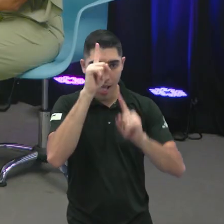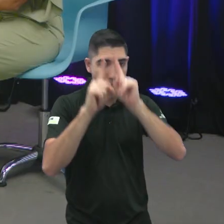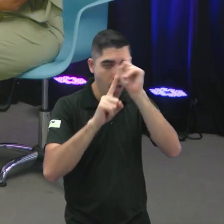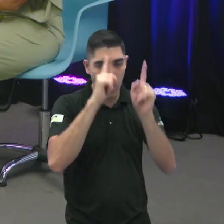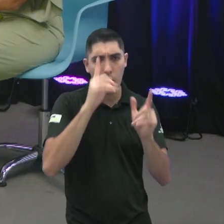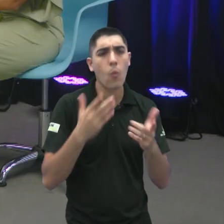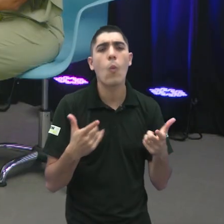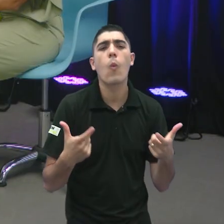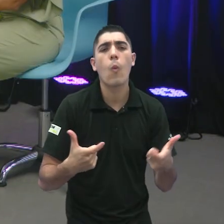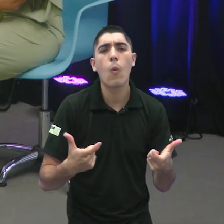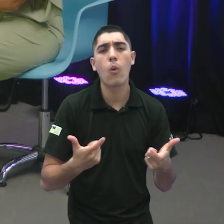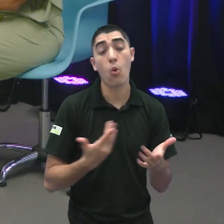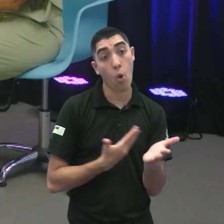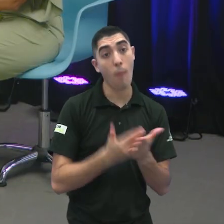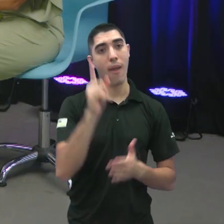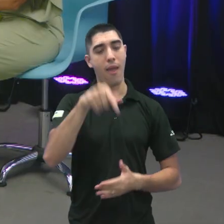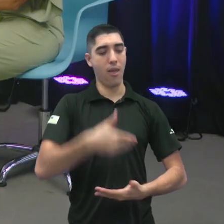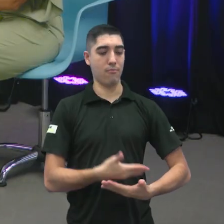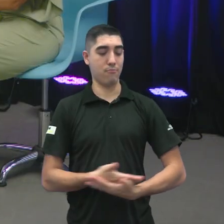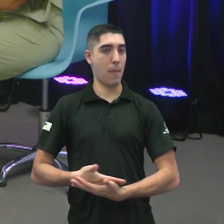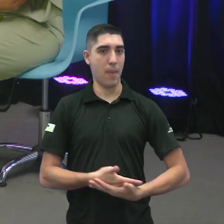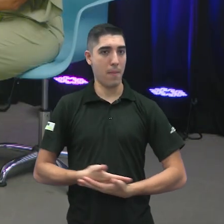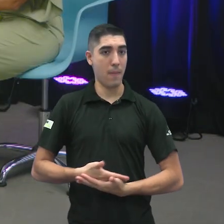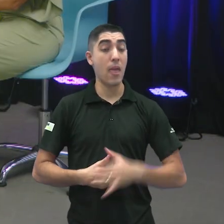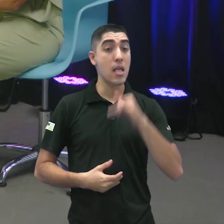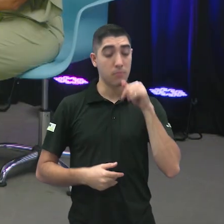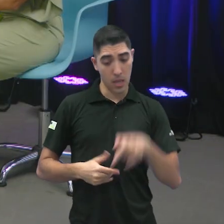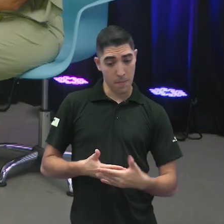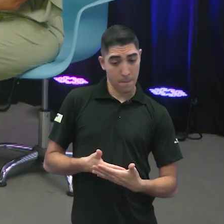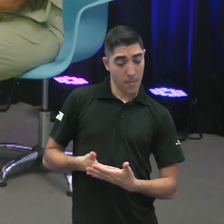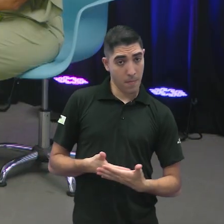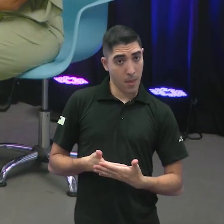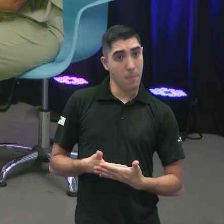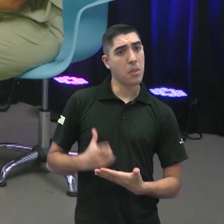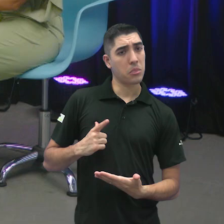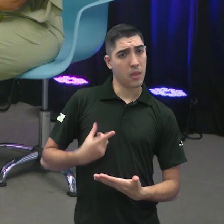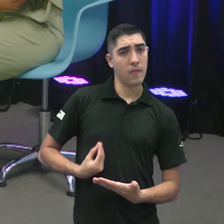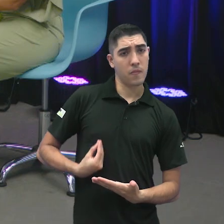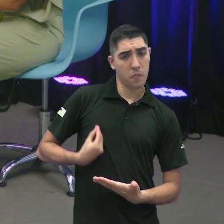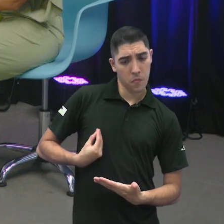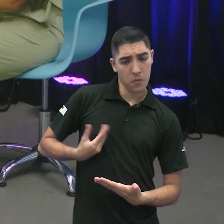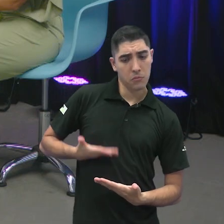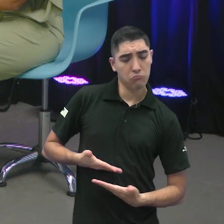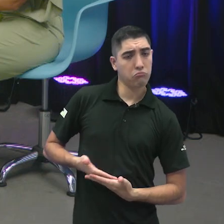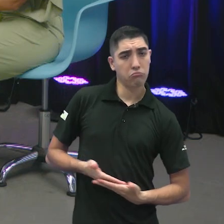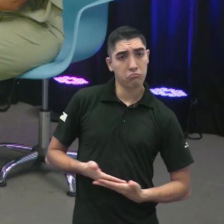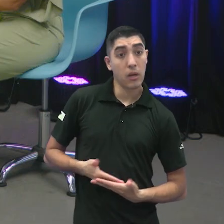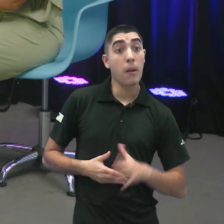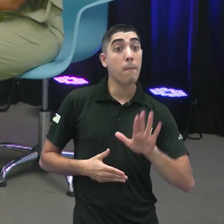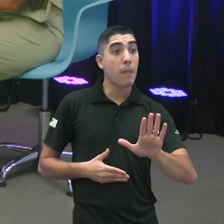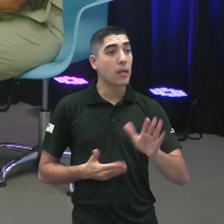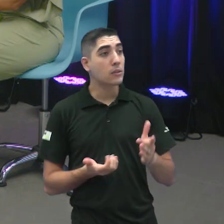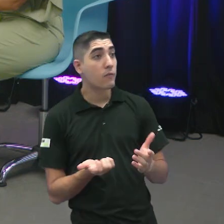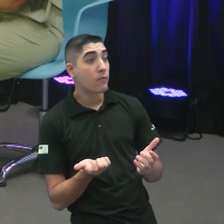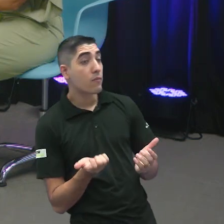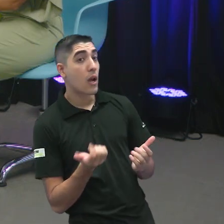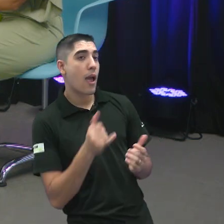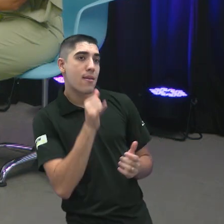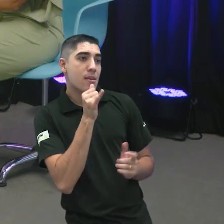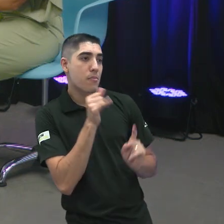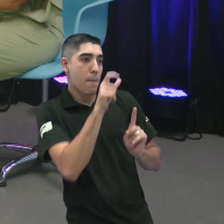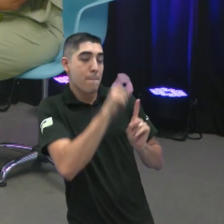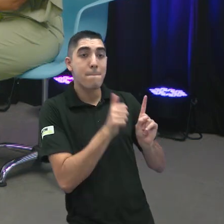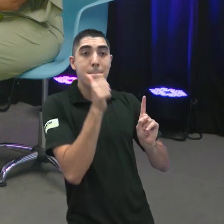período da gestação. É quando o bebê, ele está lá só existindo, só que acontecem coisas no mundo externo, na vida da